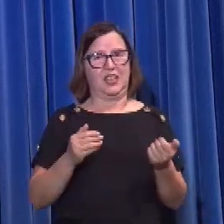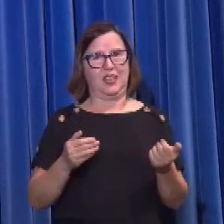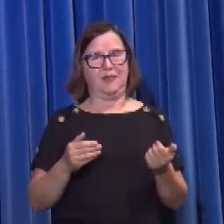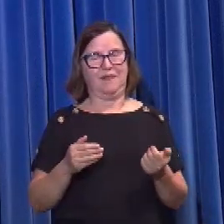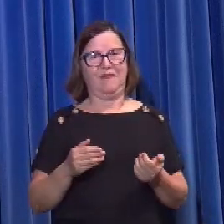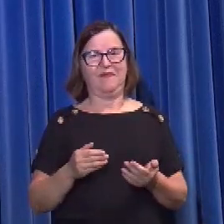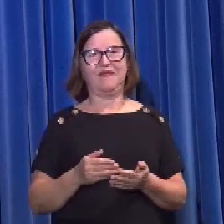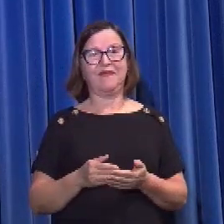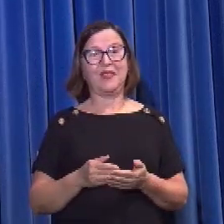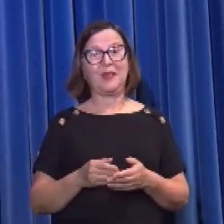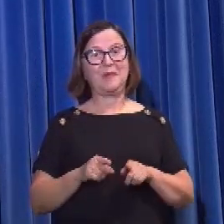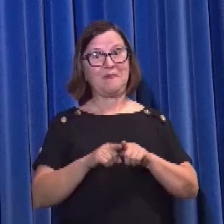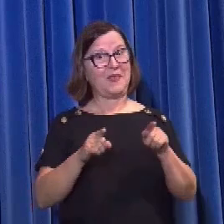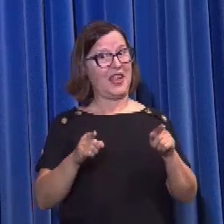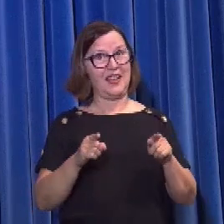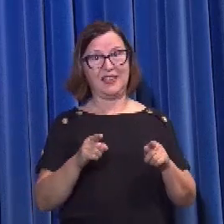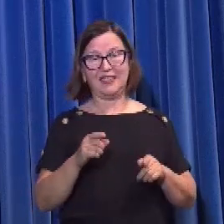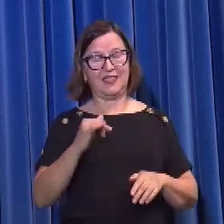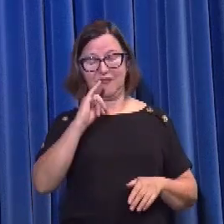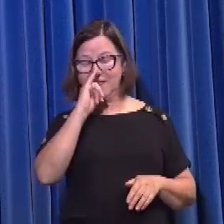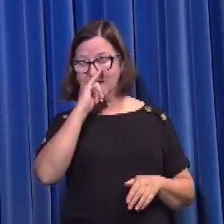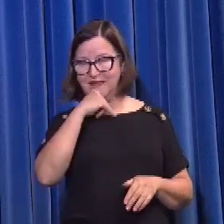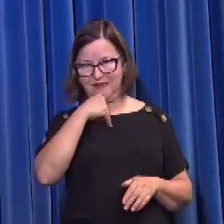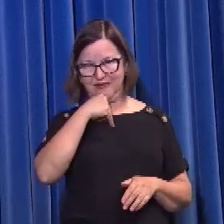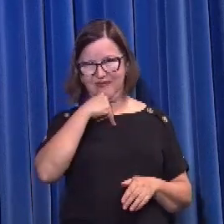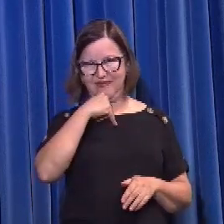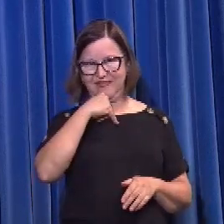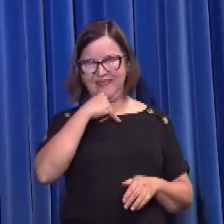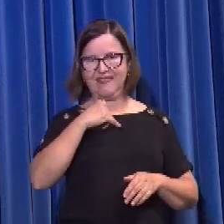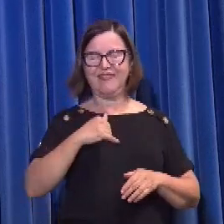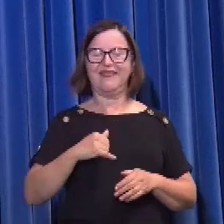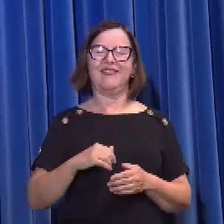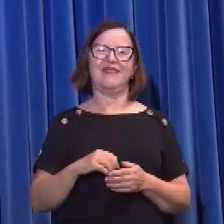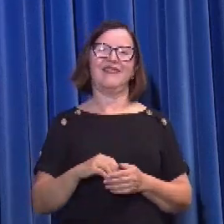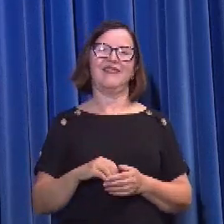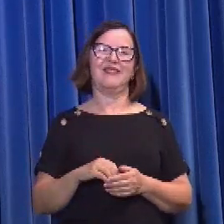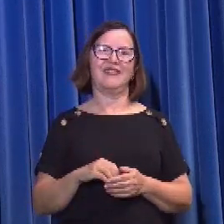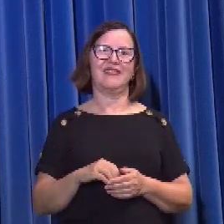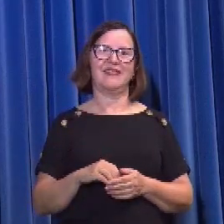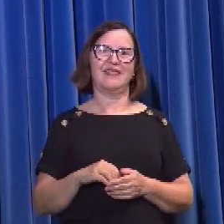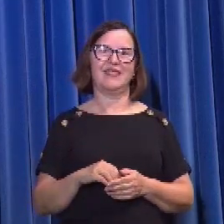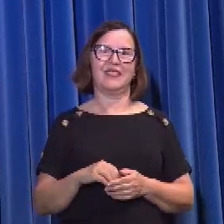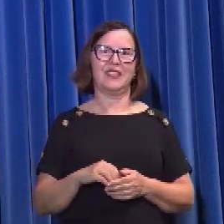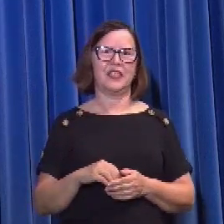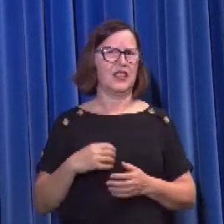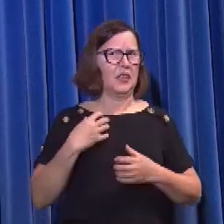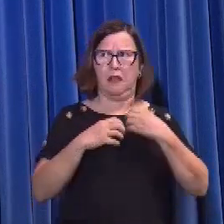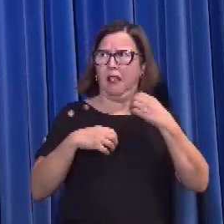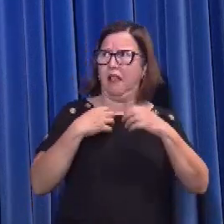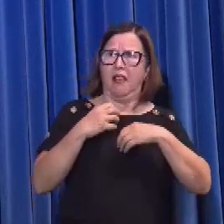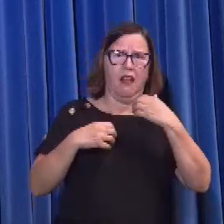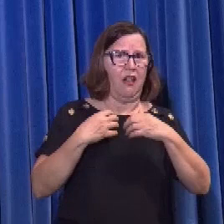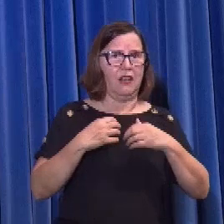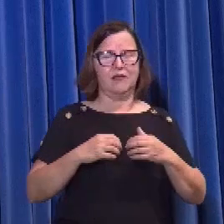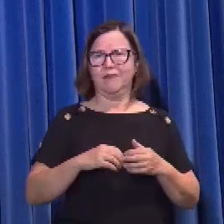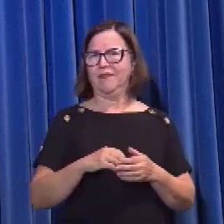texto. Porém, não desanimados. O significado de desanimados aqui é desesperado.